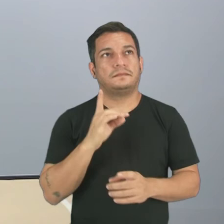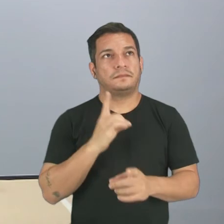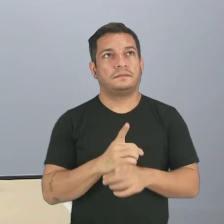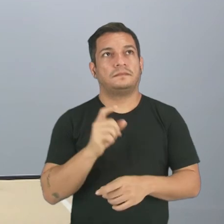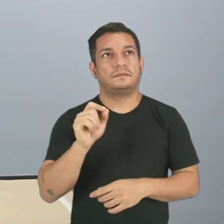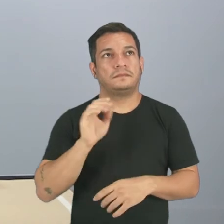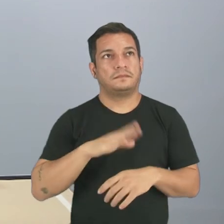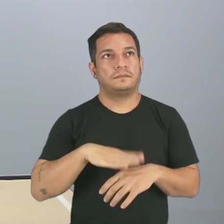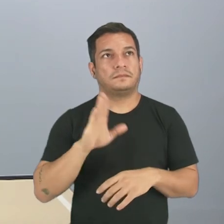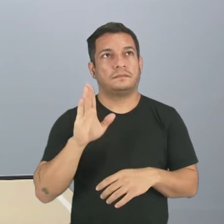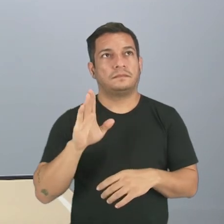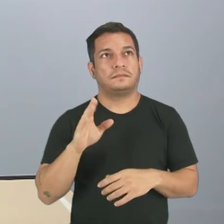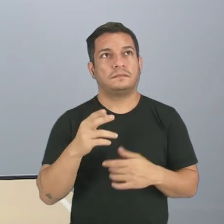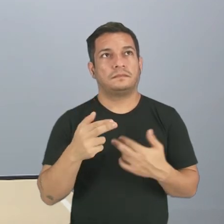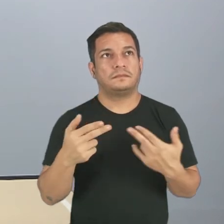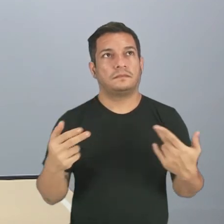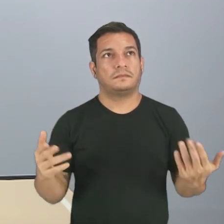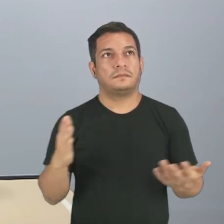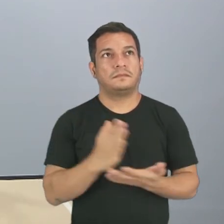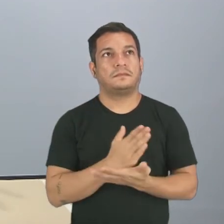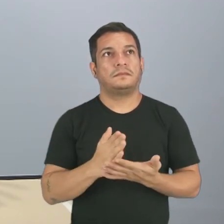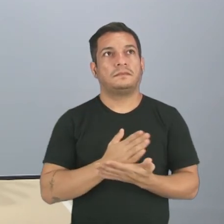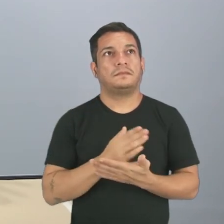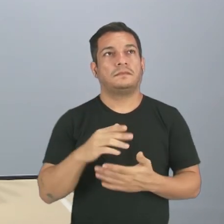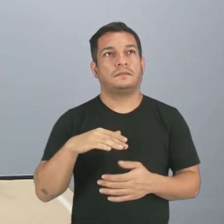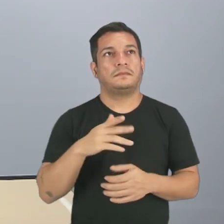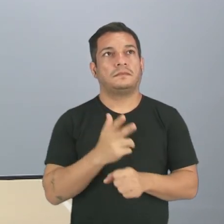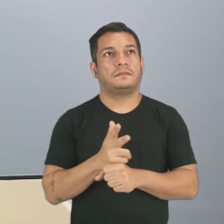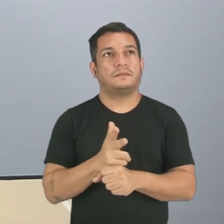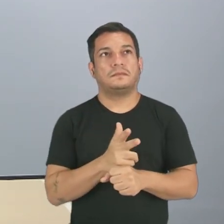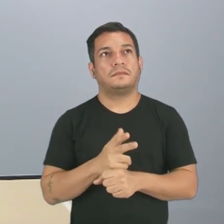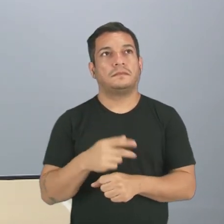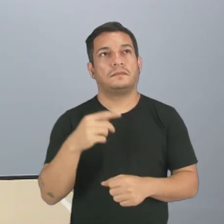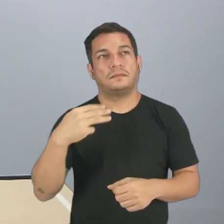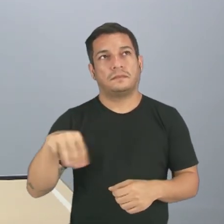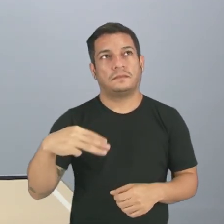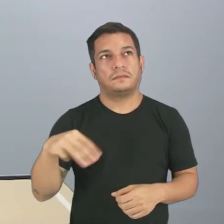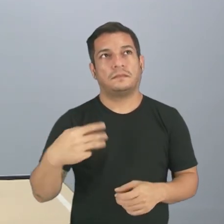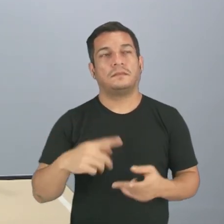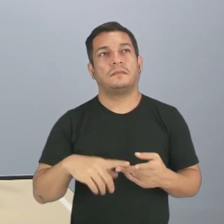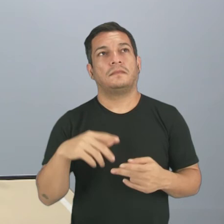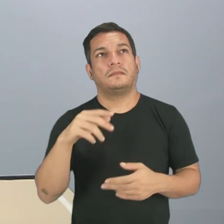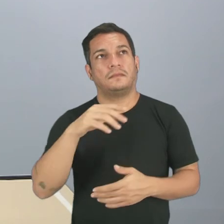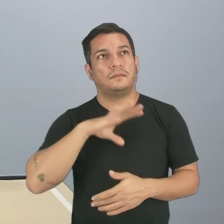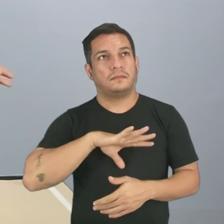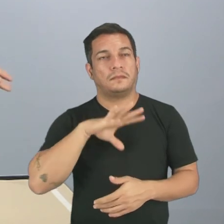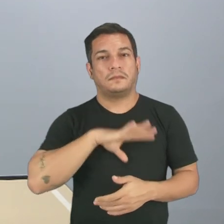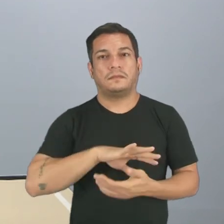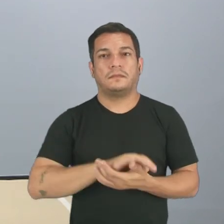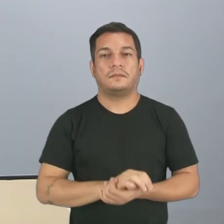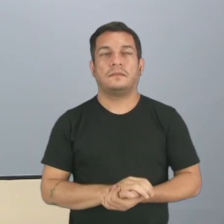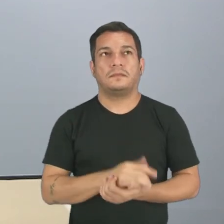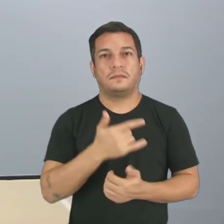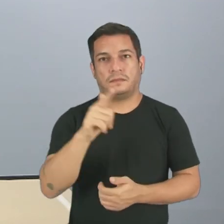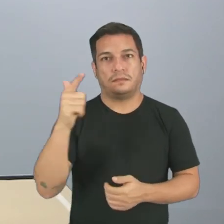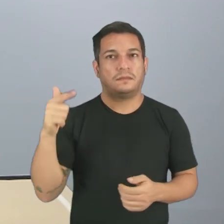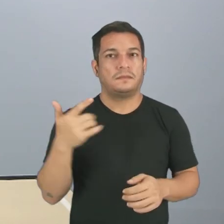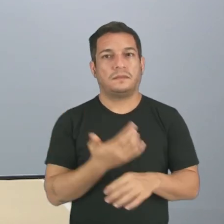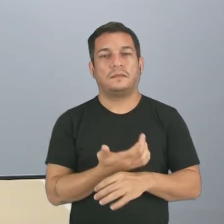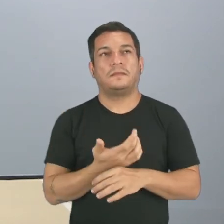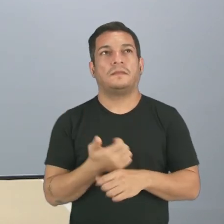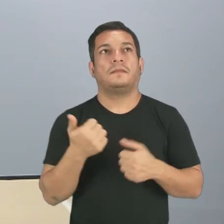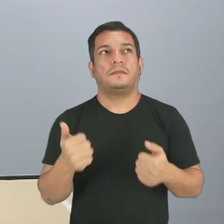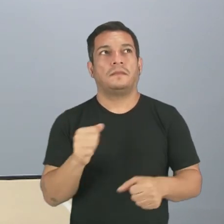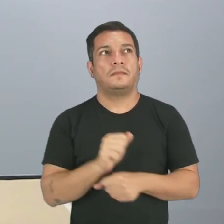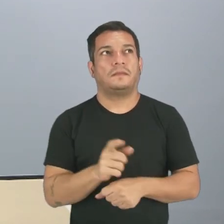encontrar alguns mais vídeos sobre matemática, língua portuguesa, entre outras disciplinas.